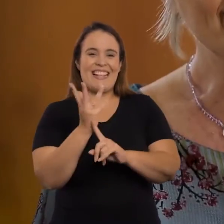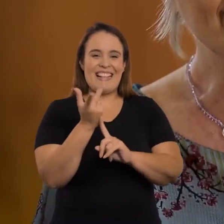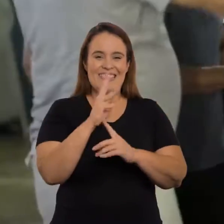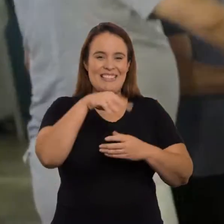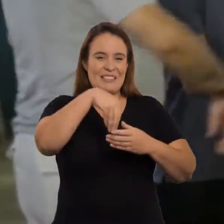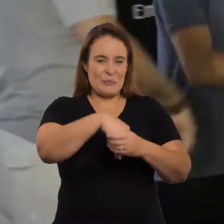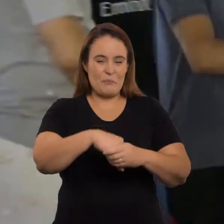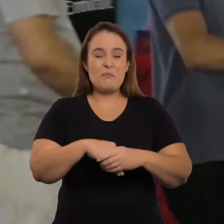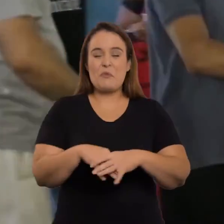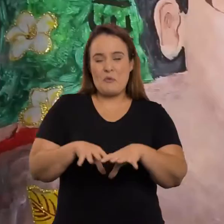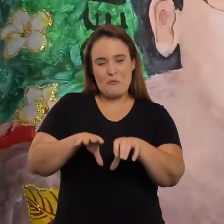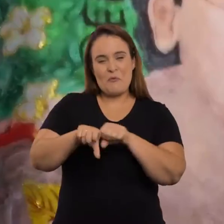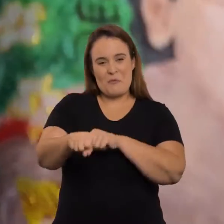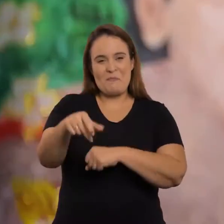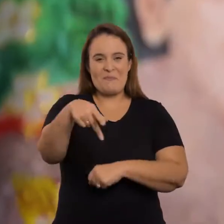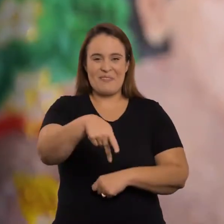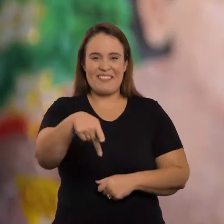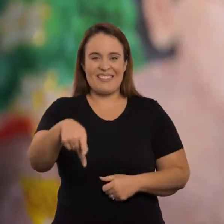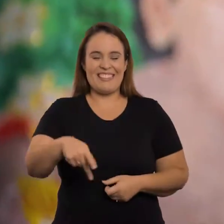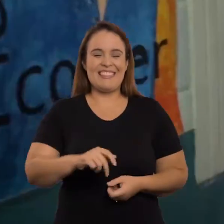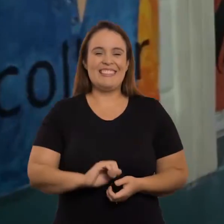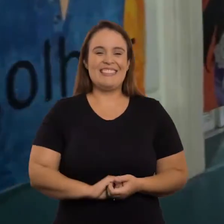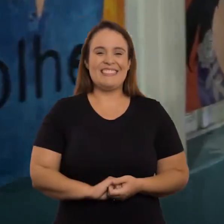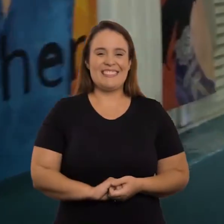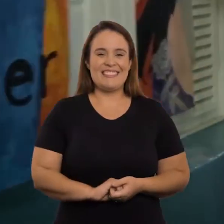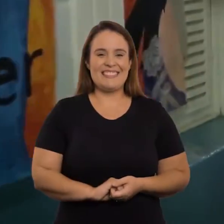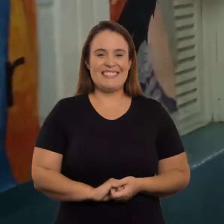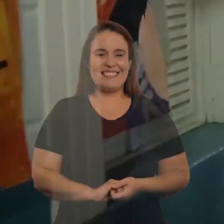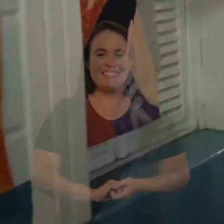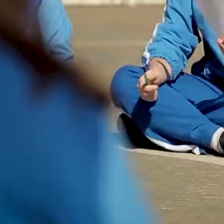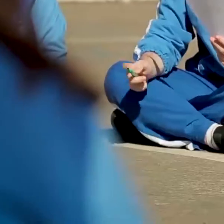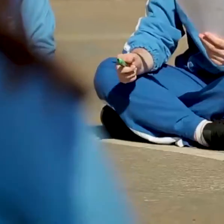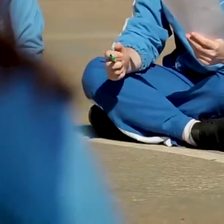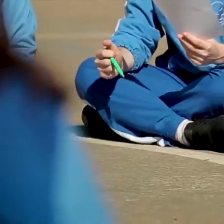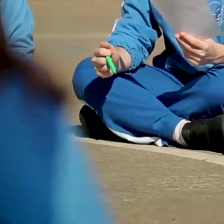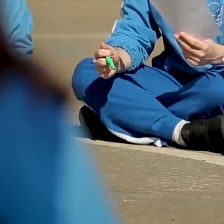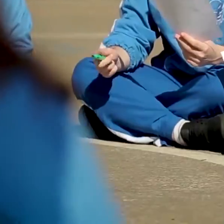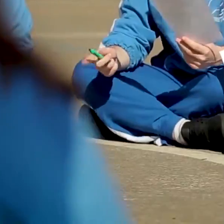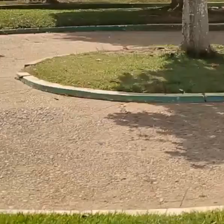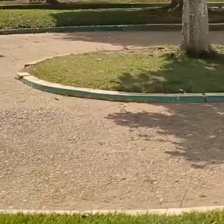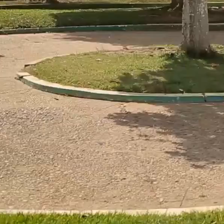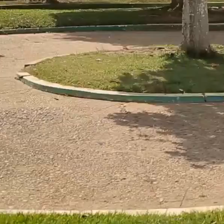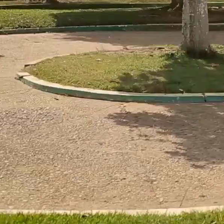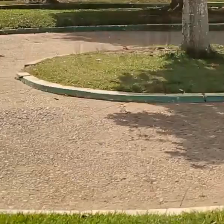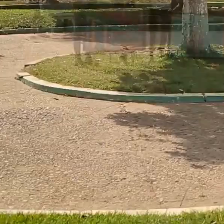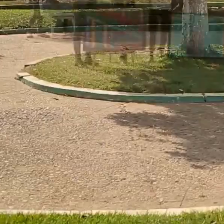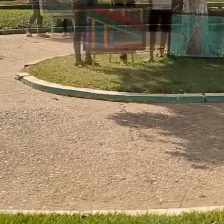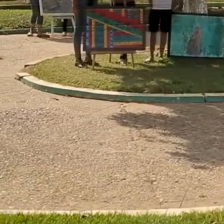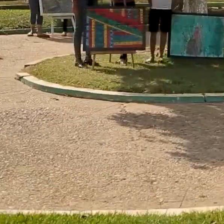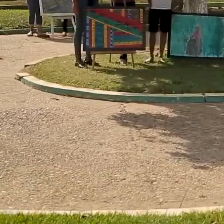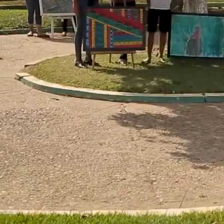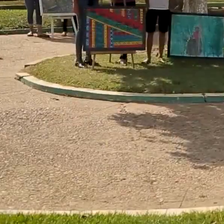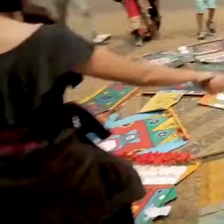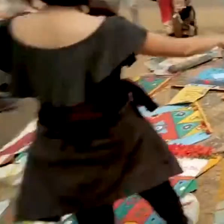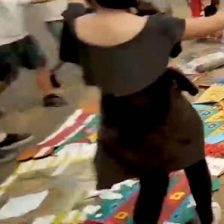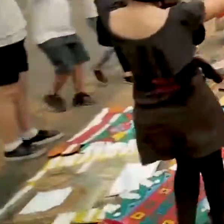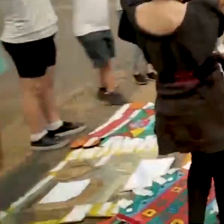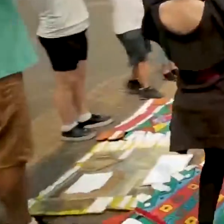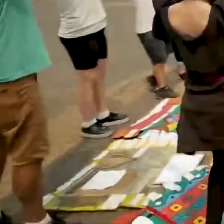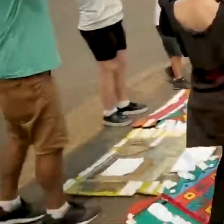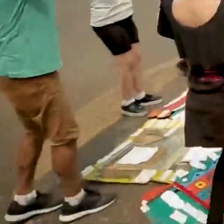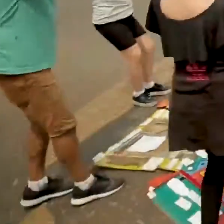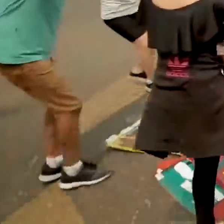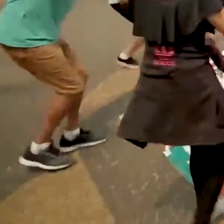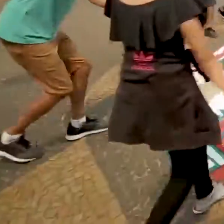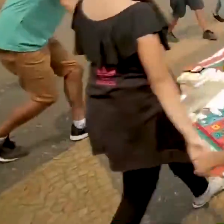professores. Os trabalhos e seus autores, retratos em grande formato, pinturas em cavaletes, estandartes, os alunos de mãos dadas